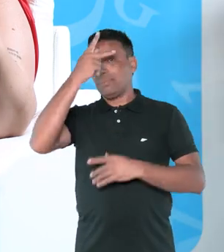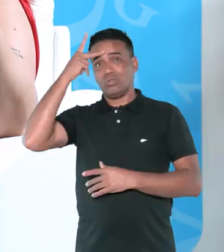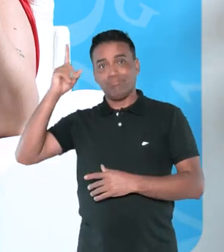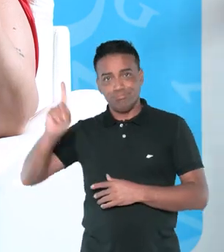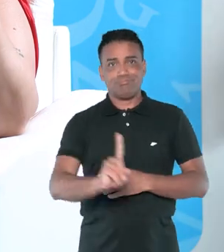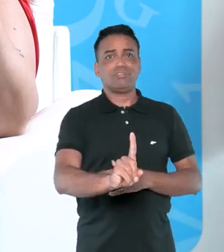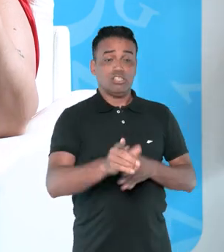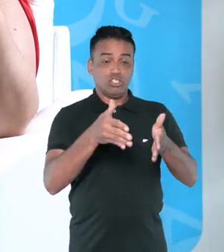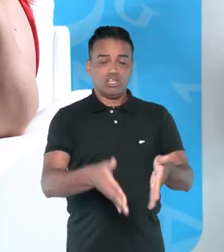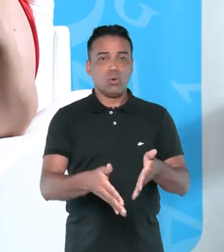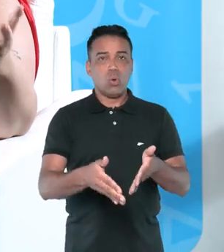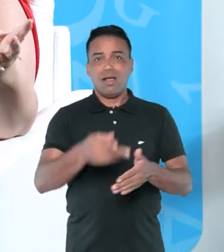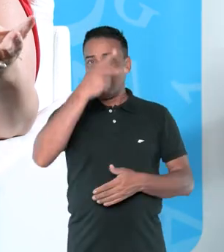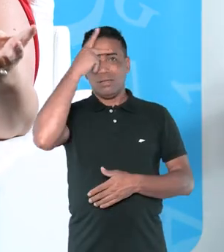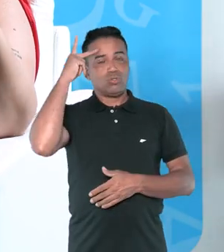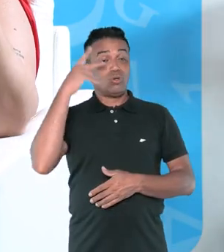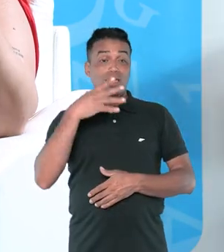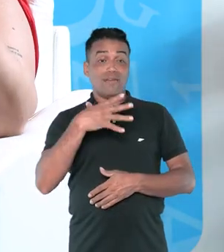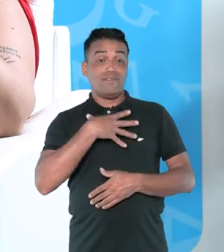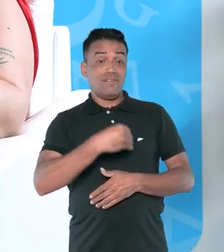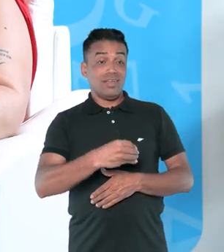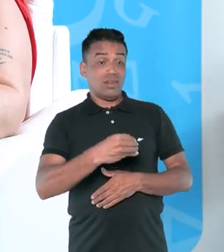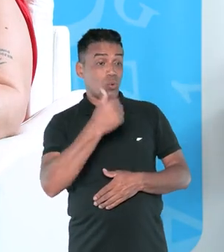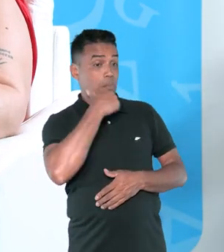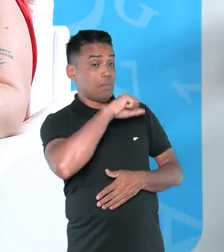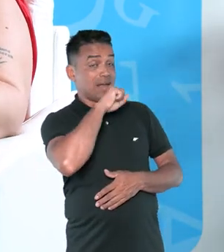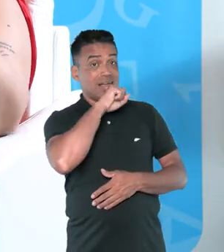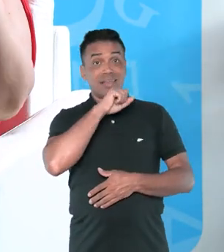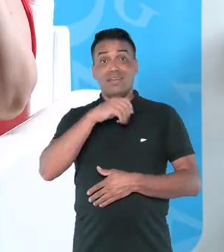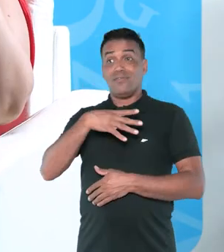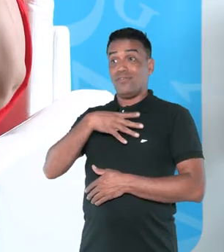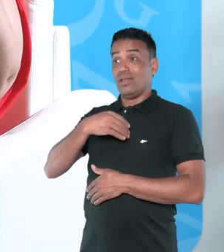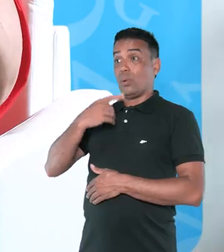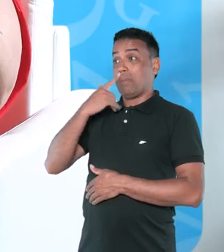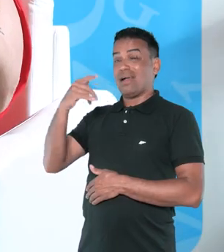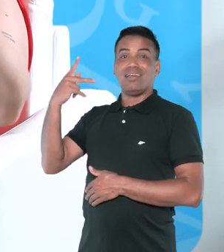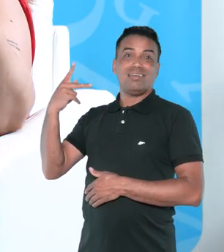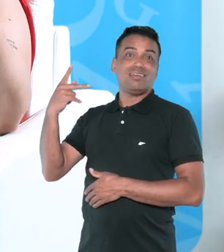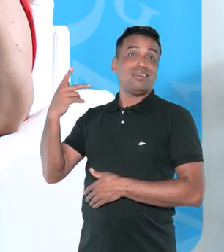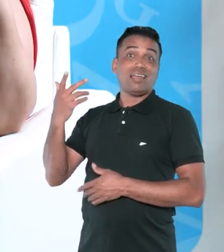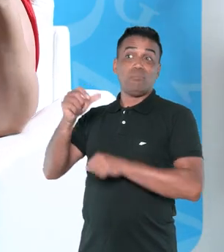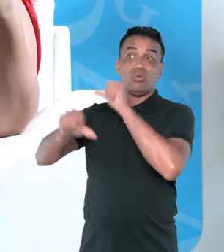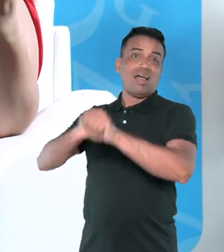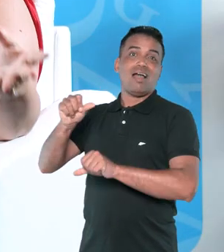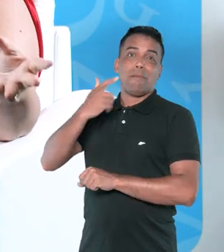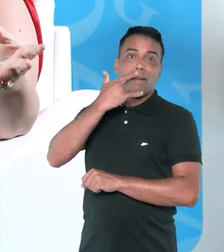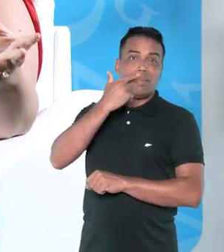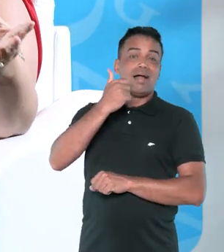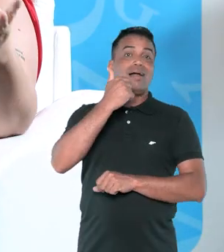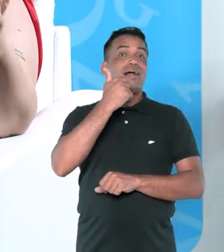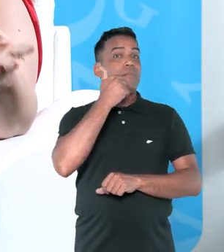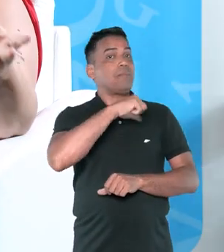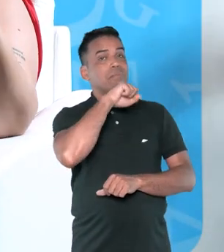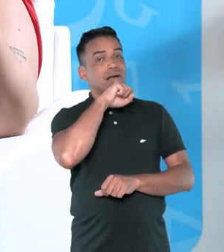uma pessoa que não quer ser filho da mãe que tem, nem filho do pai que tem. Quer ser filho de uma outra pessoa. Não aceita a